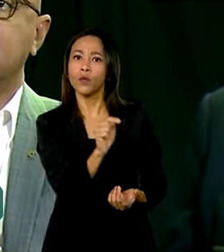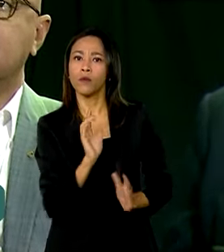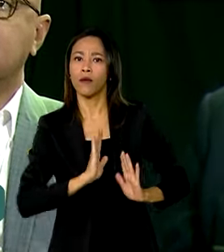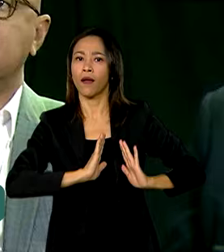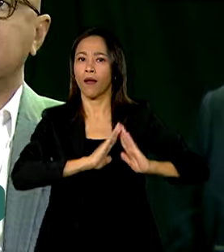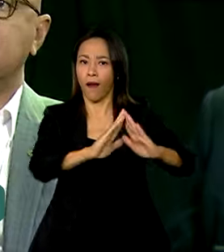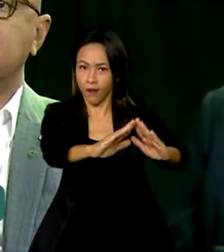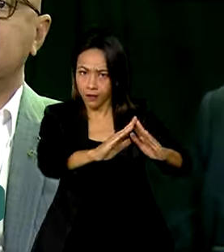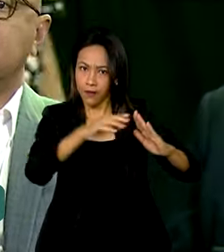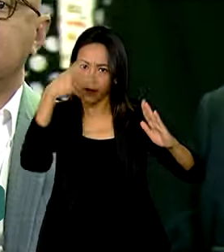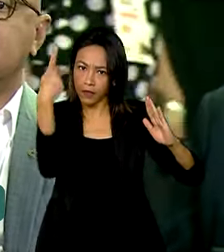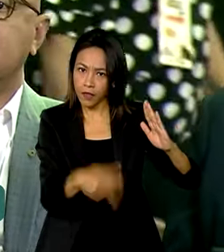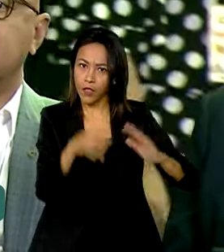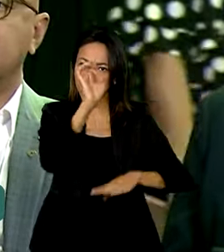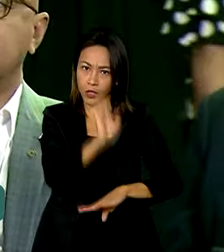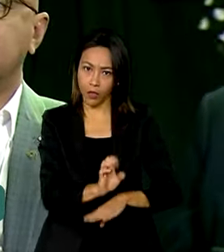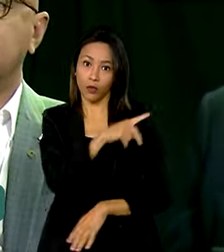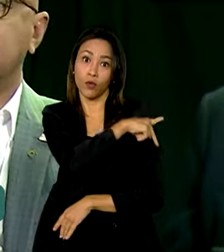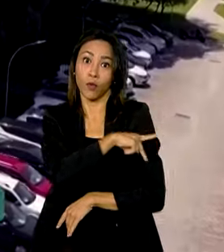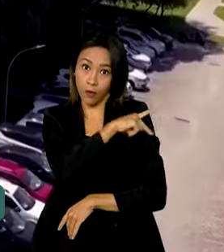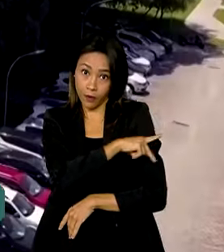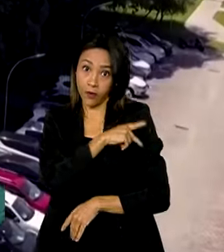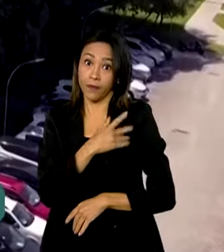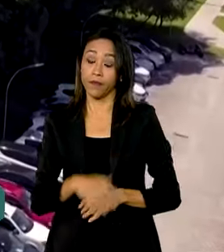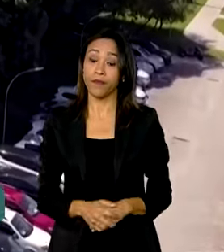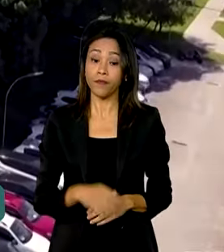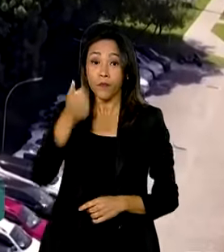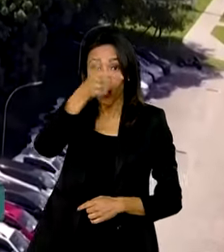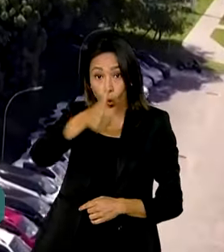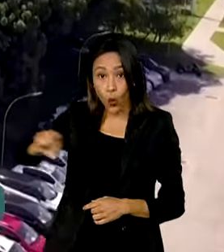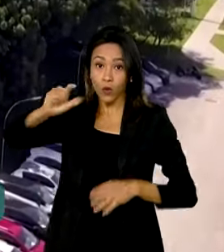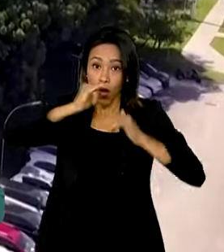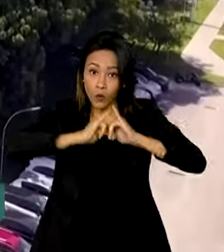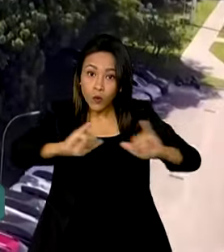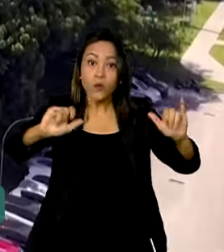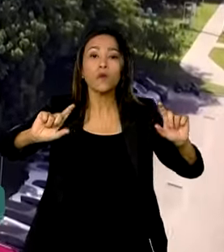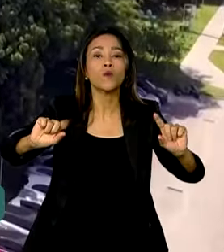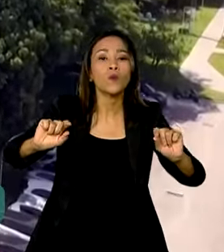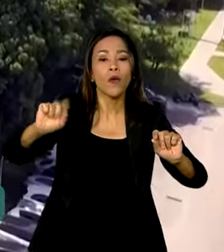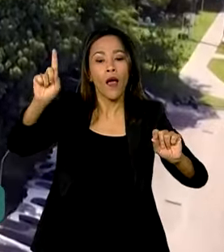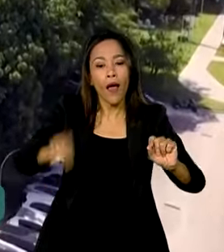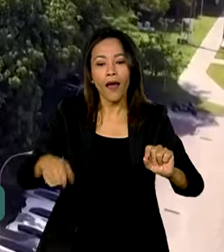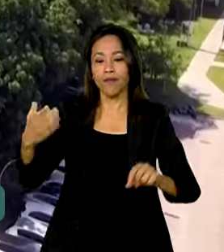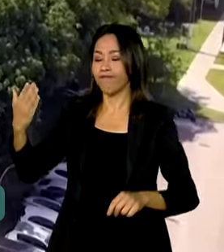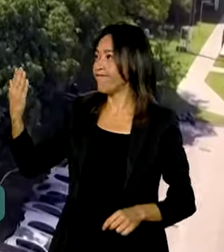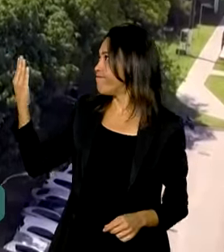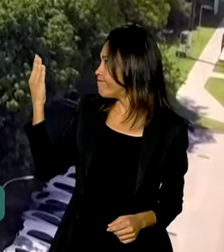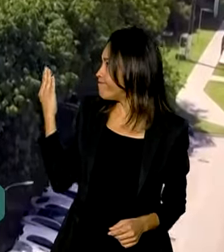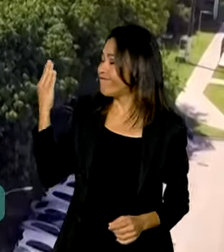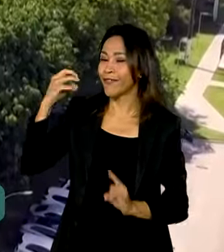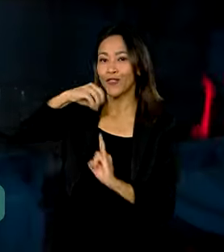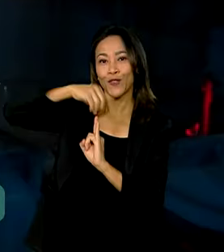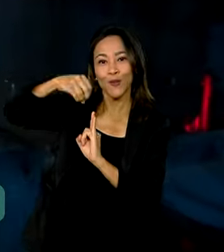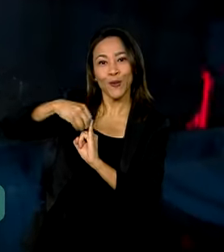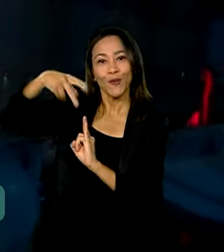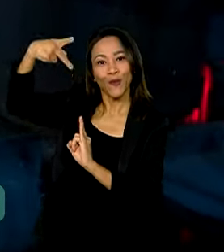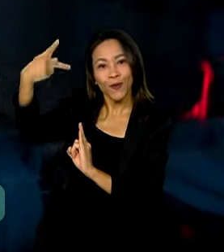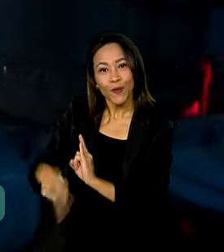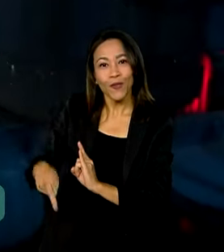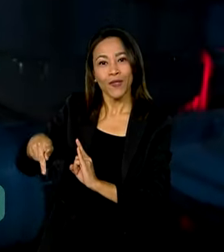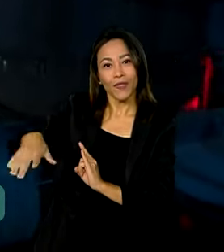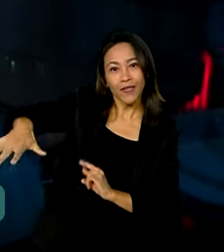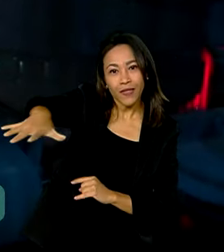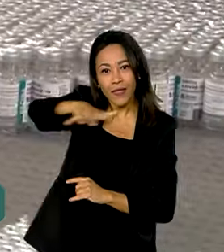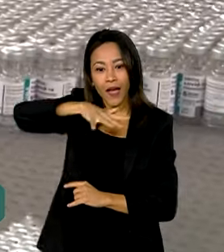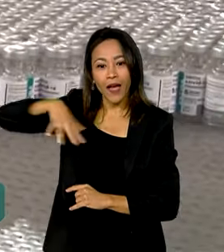estado do Piauí, governador Rafael. Outro anúncio é a implantação da unidade Fiocruz do Sertão. O